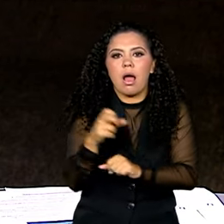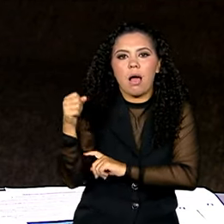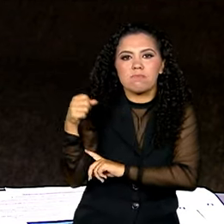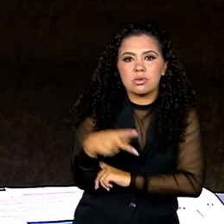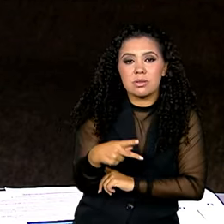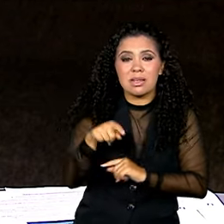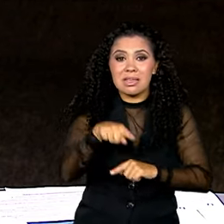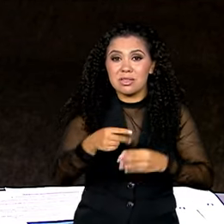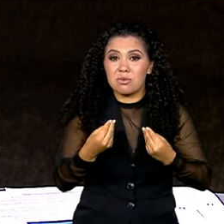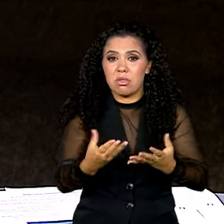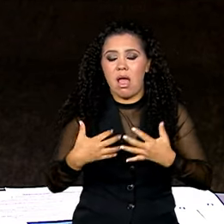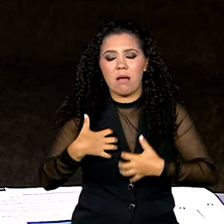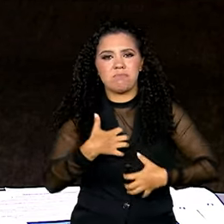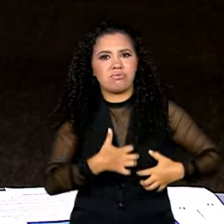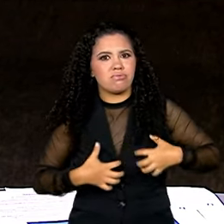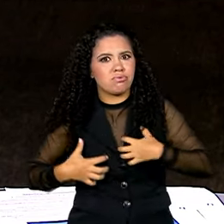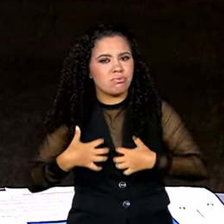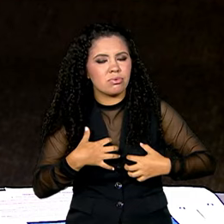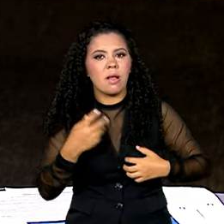angústia muito grande que nós tínhamos.